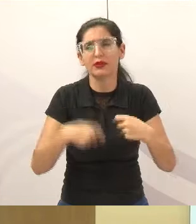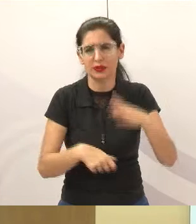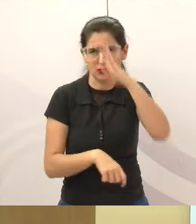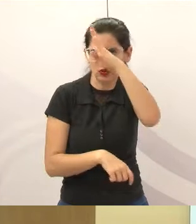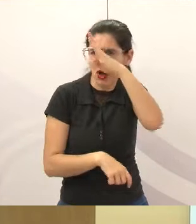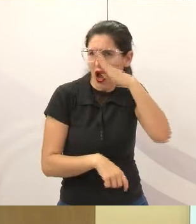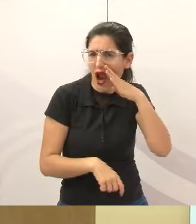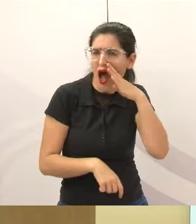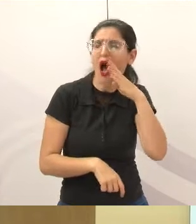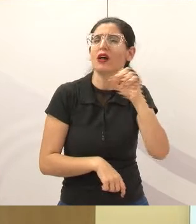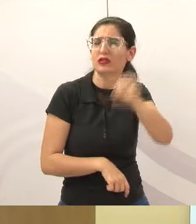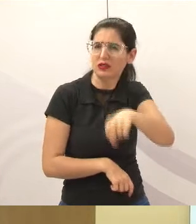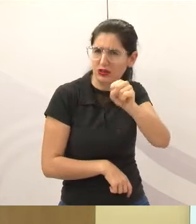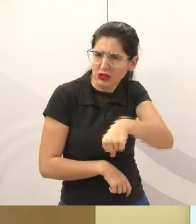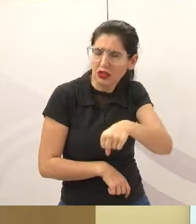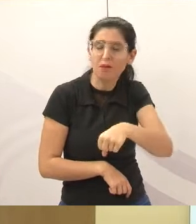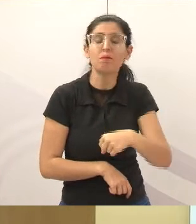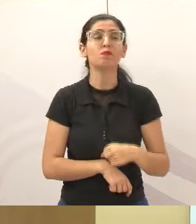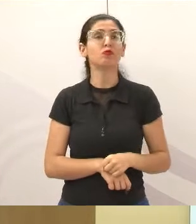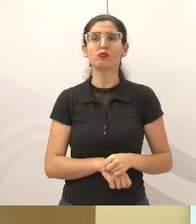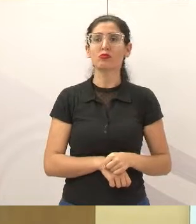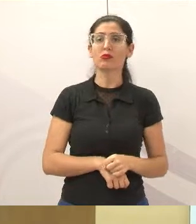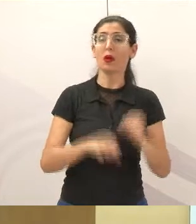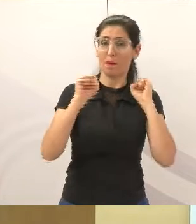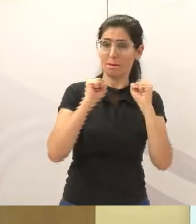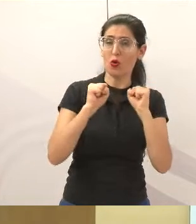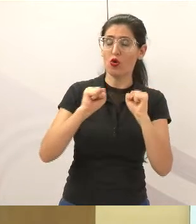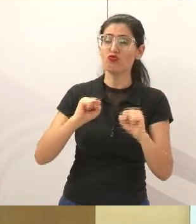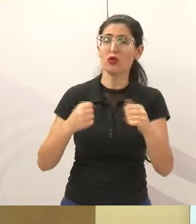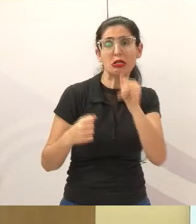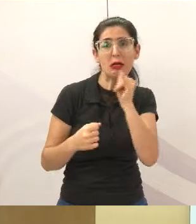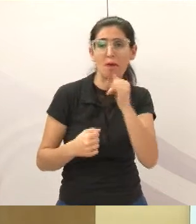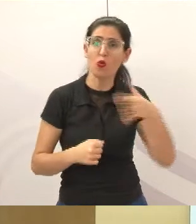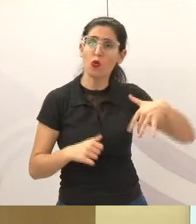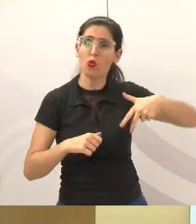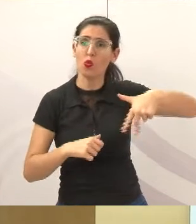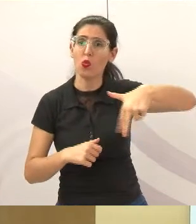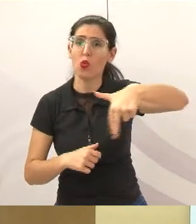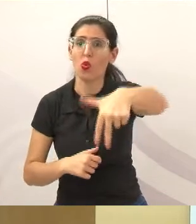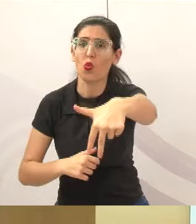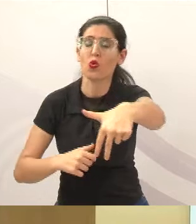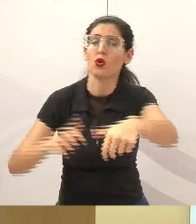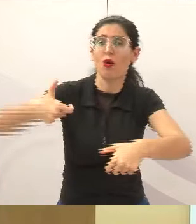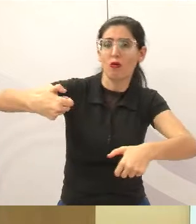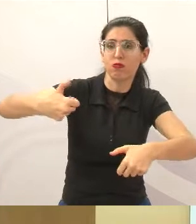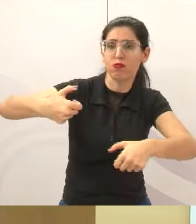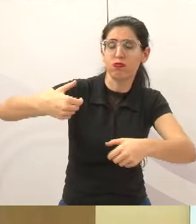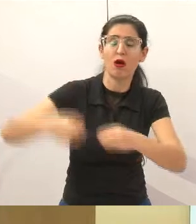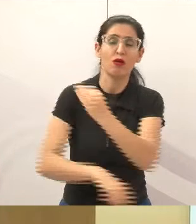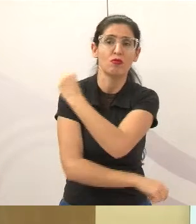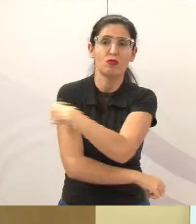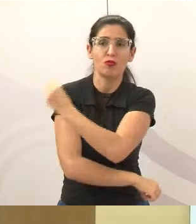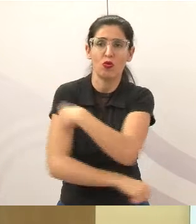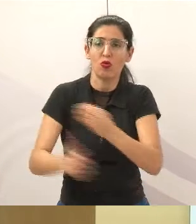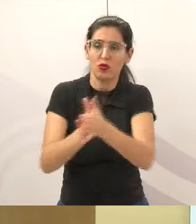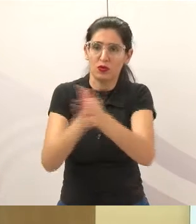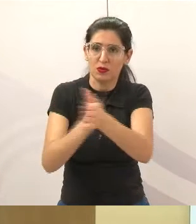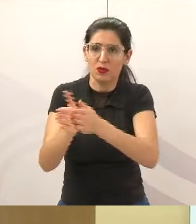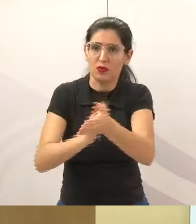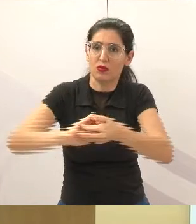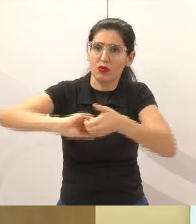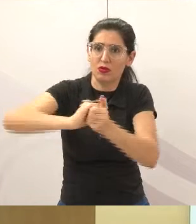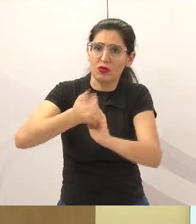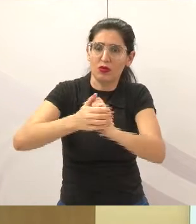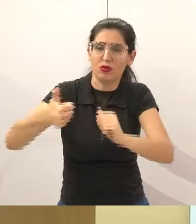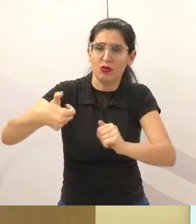de fácil visualização, preferencialmente na entrada do local, álcool em gel 70%, para a higienização